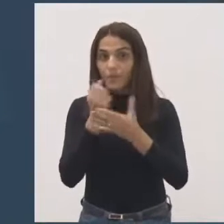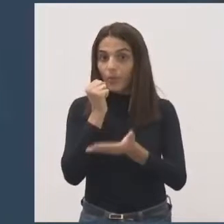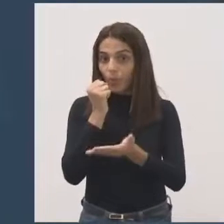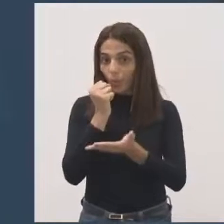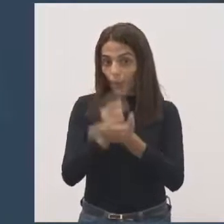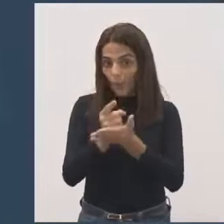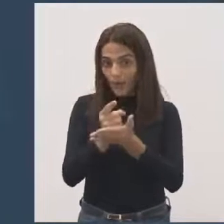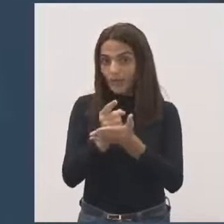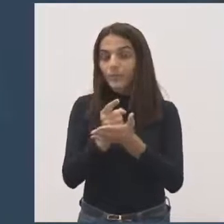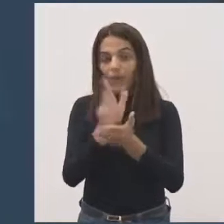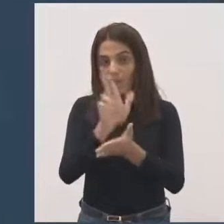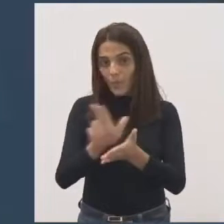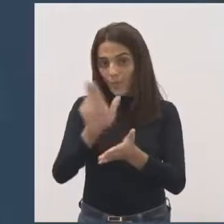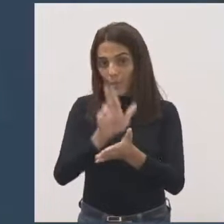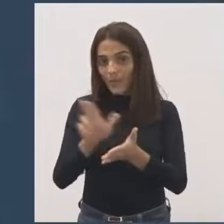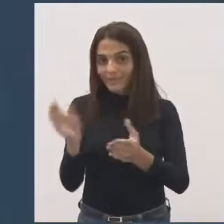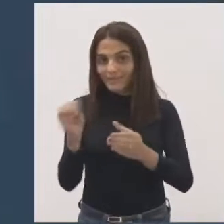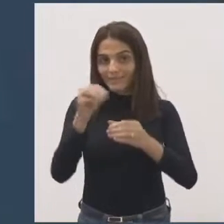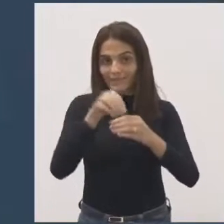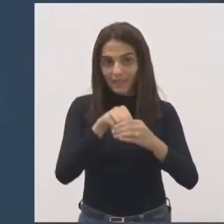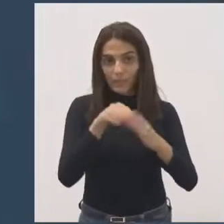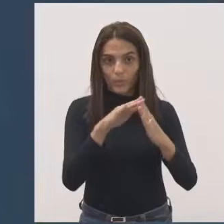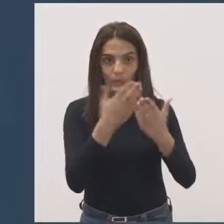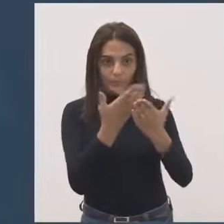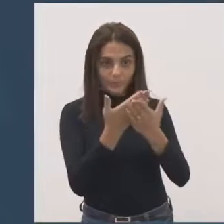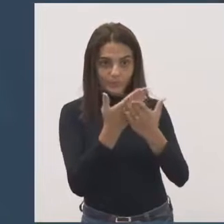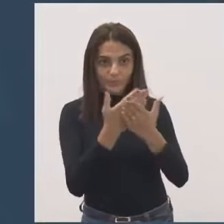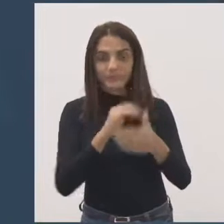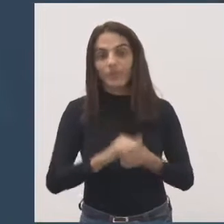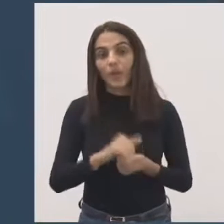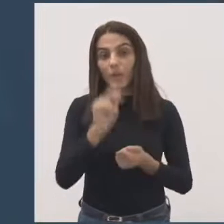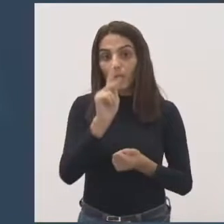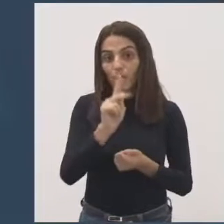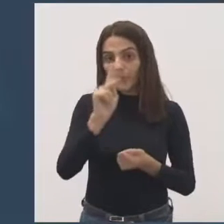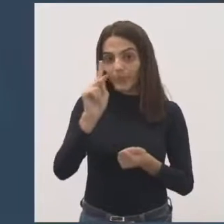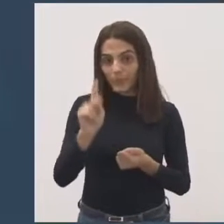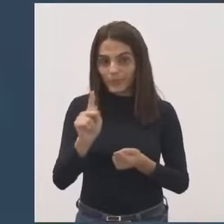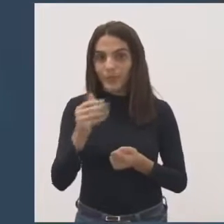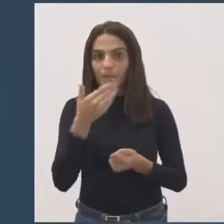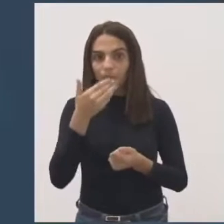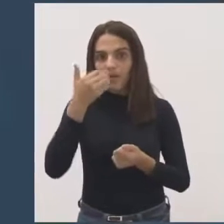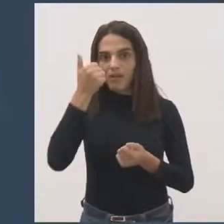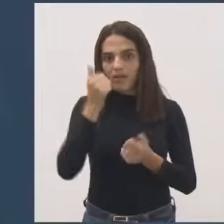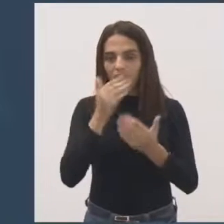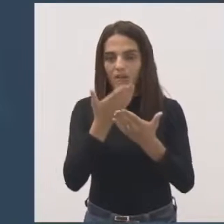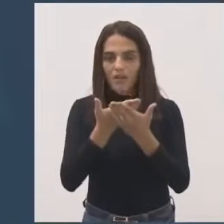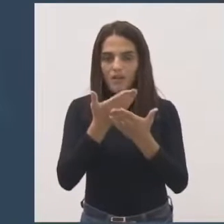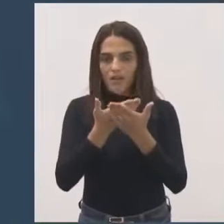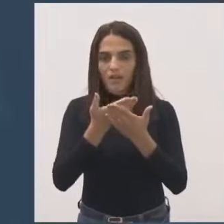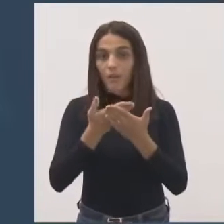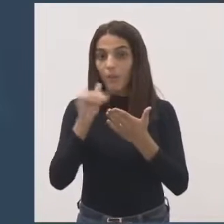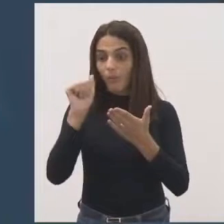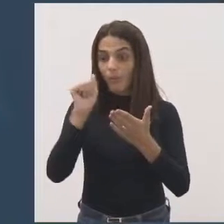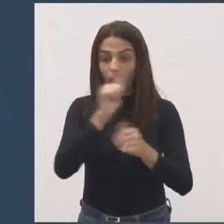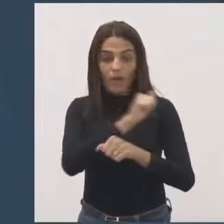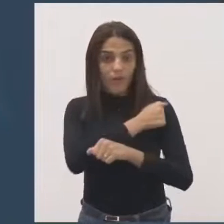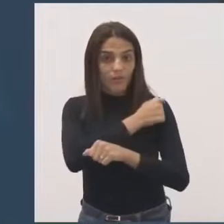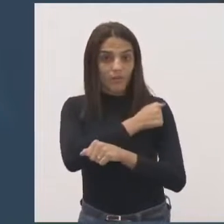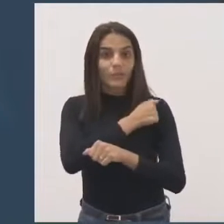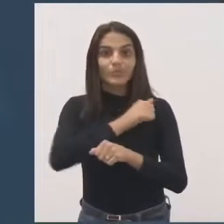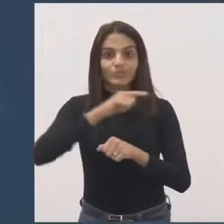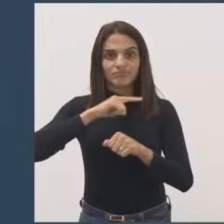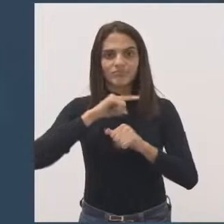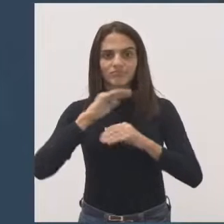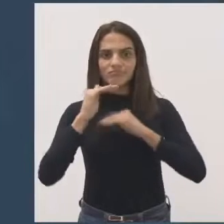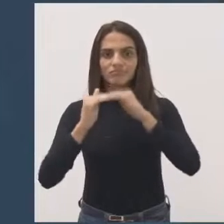comprados para ser utilizado dentro da escola, tá? Então, para o professor melhorar a sua aula, para o aluno ter mais desempenho, né?